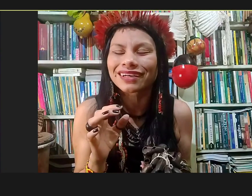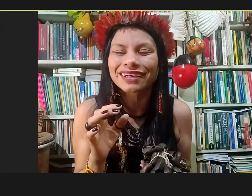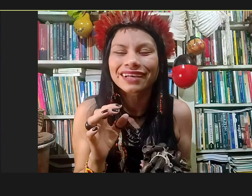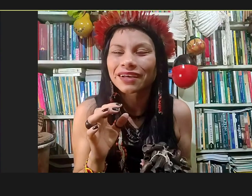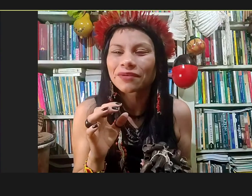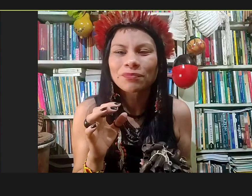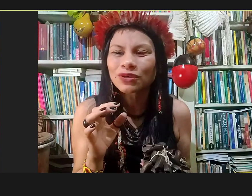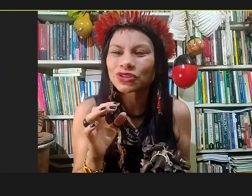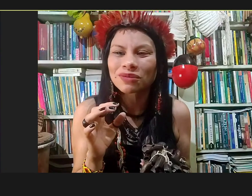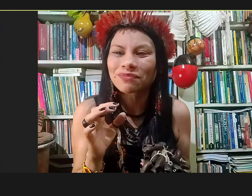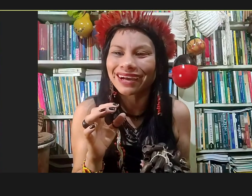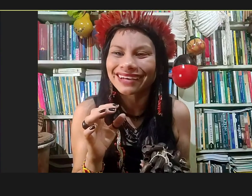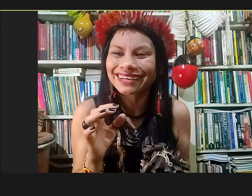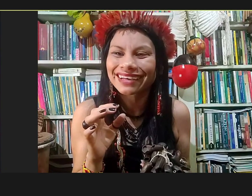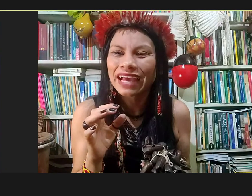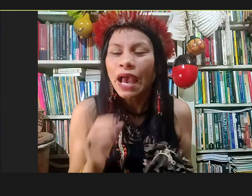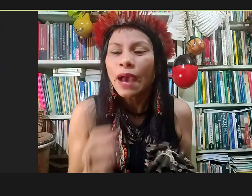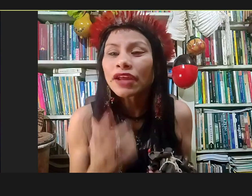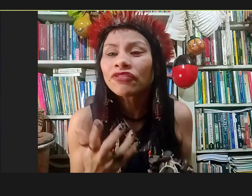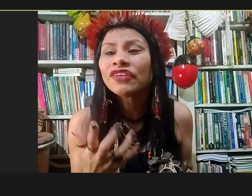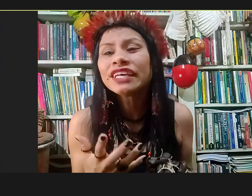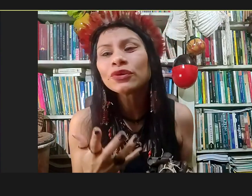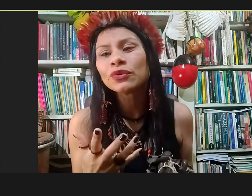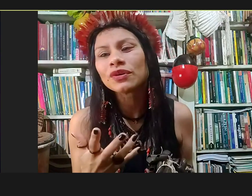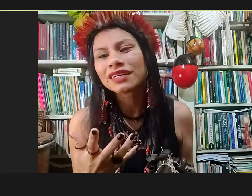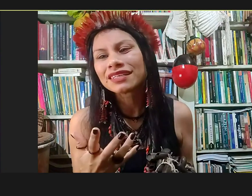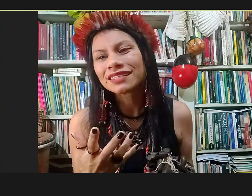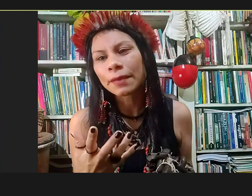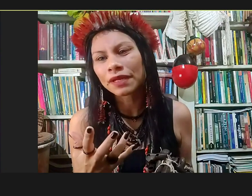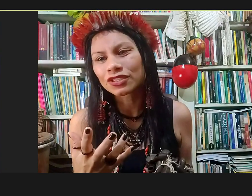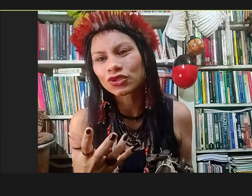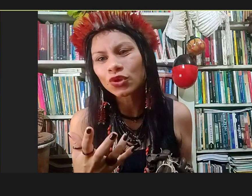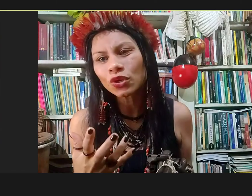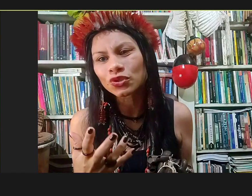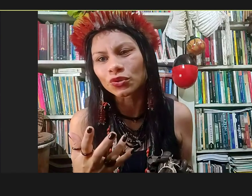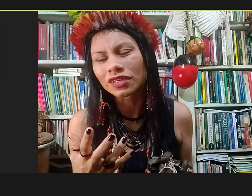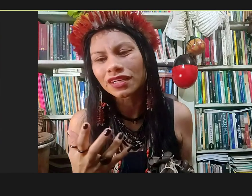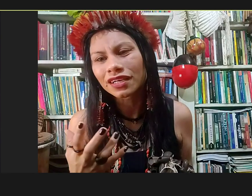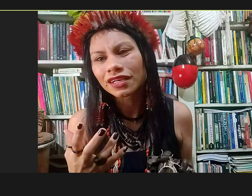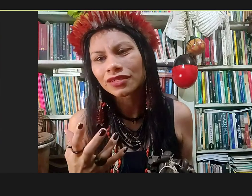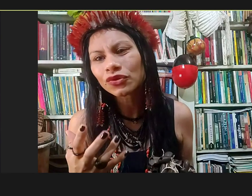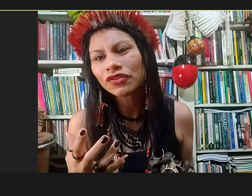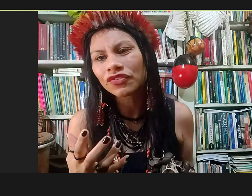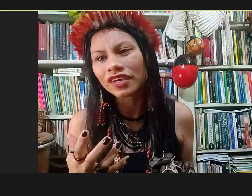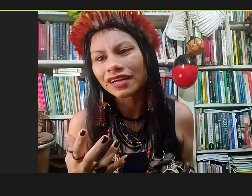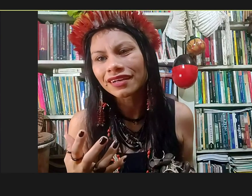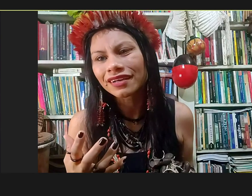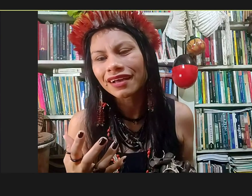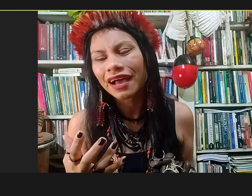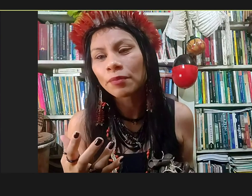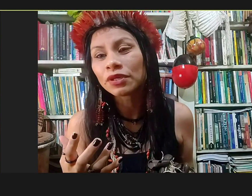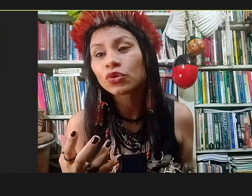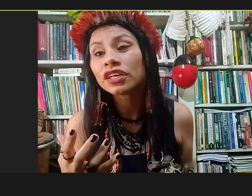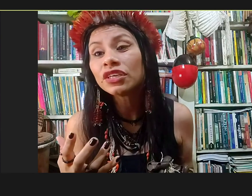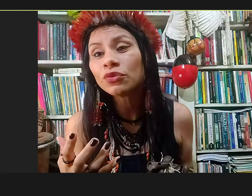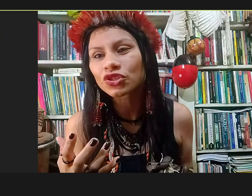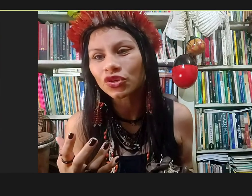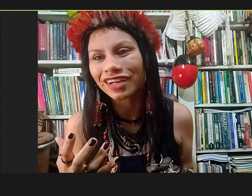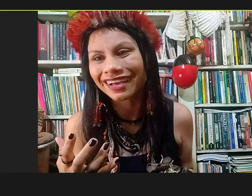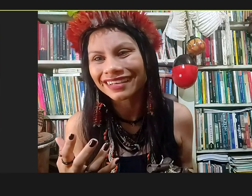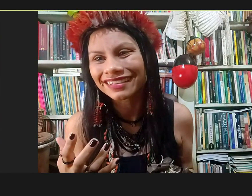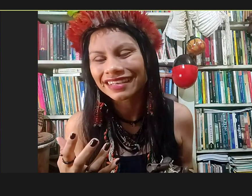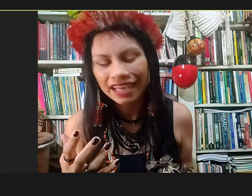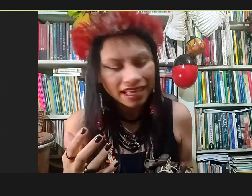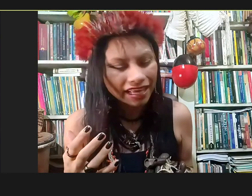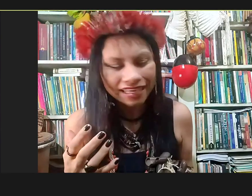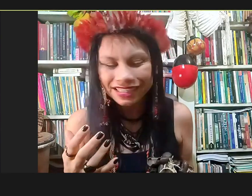moço. Pode chamar. Prefiro ser preguiçoso do que ver a mãe do rio a